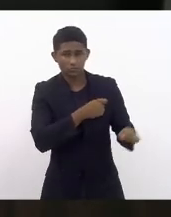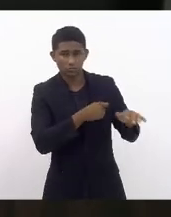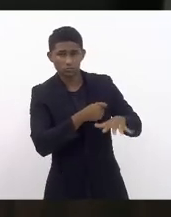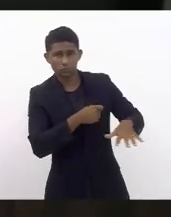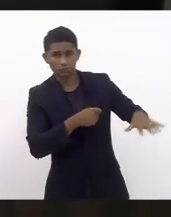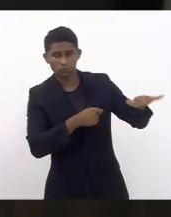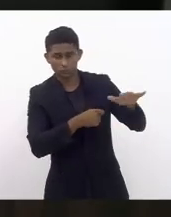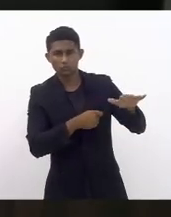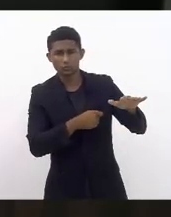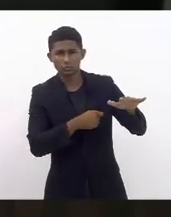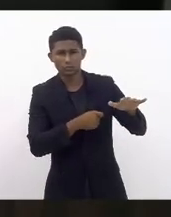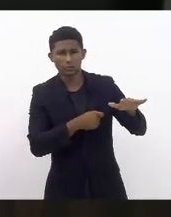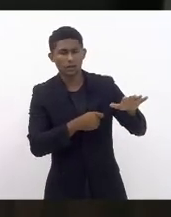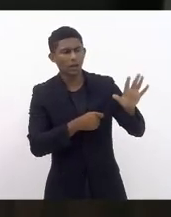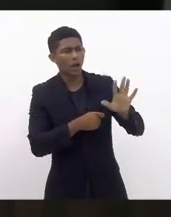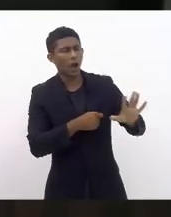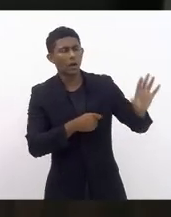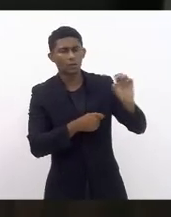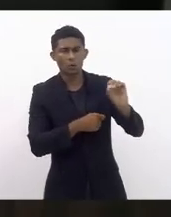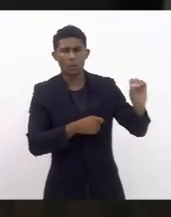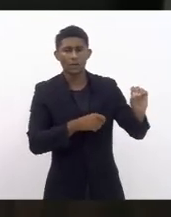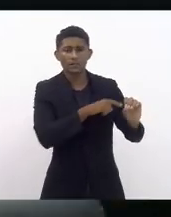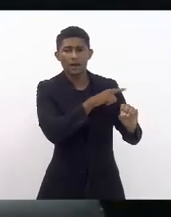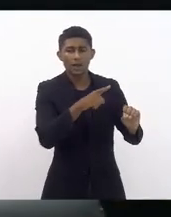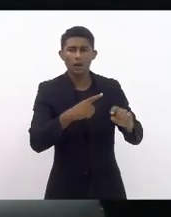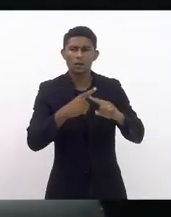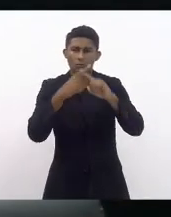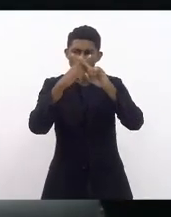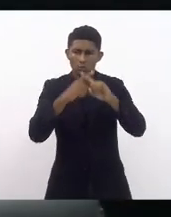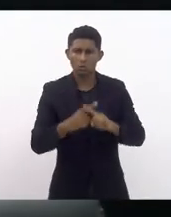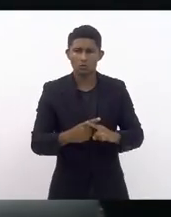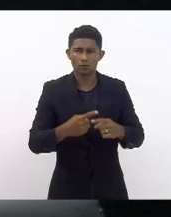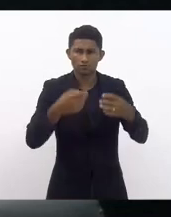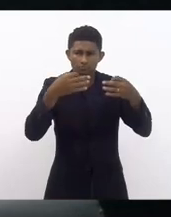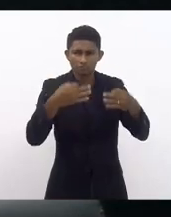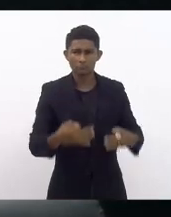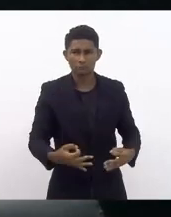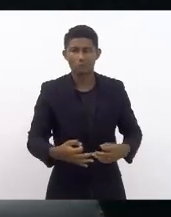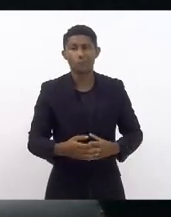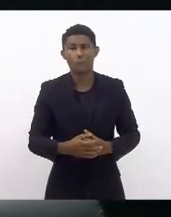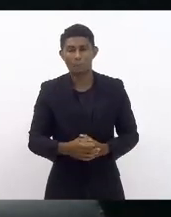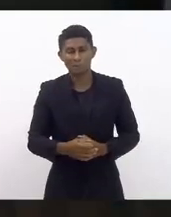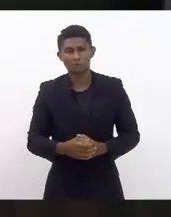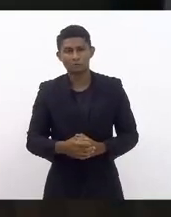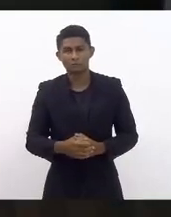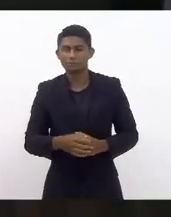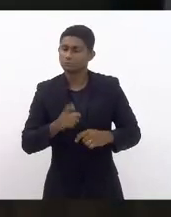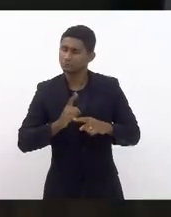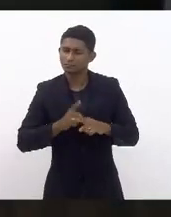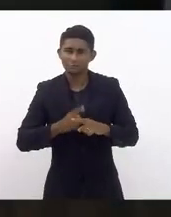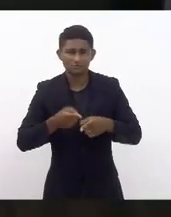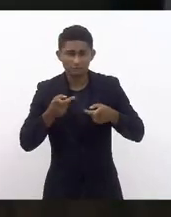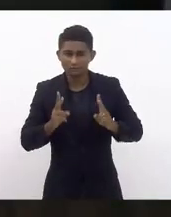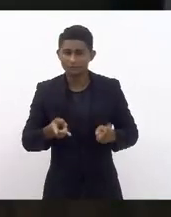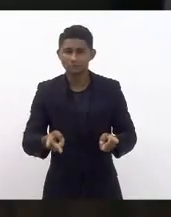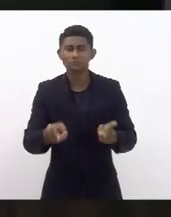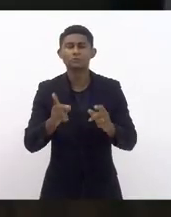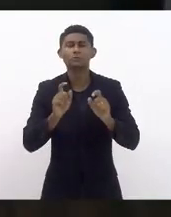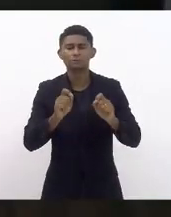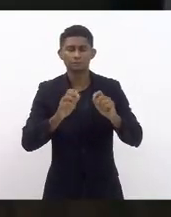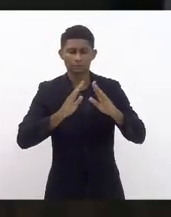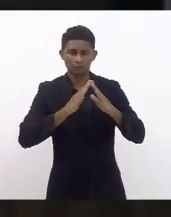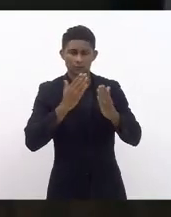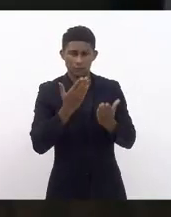possam concorrer de igualdade com os alunos dito aqui pela Lucinha, que é sempre assim. A escola pública